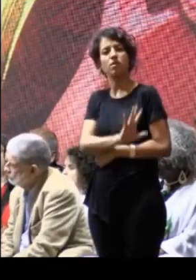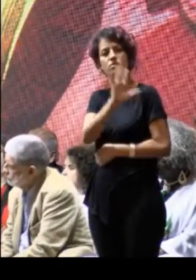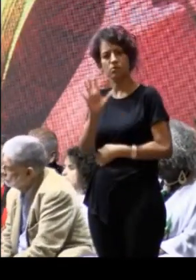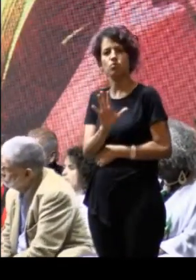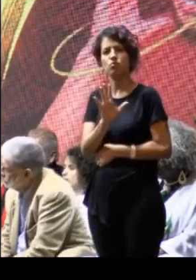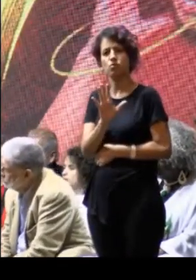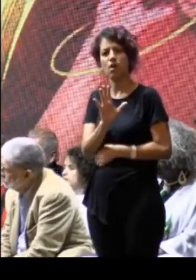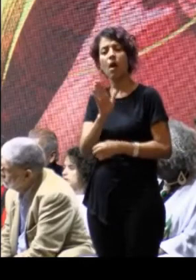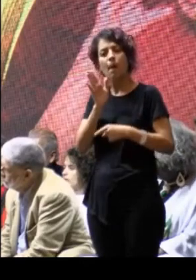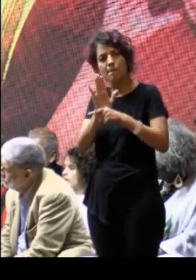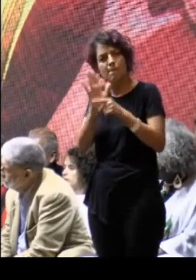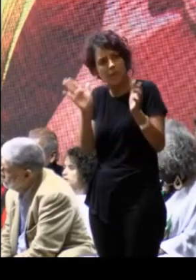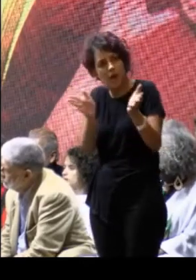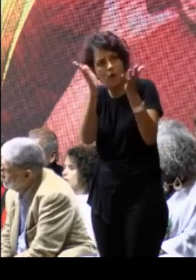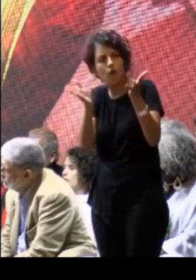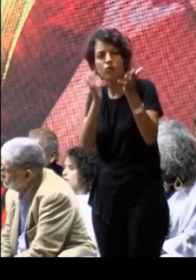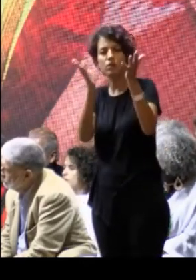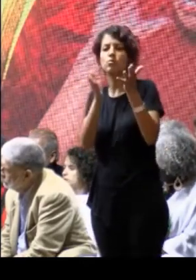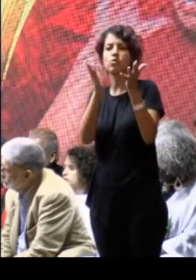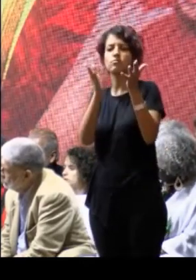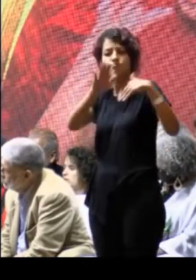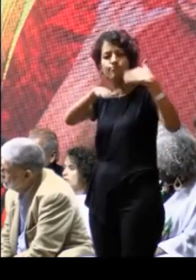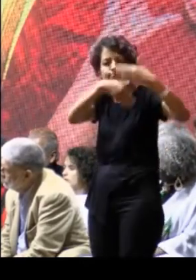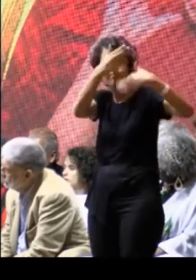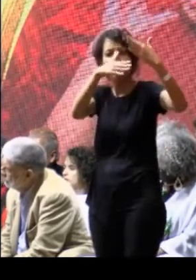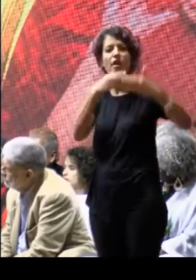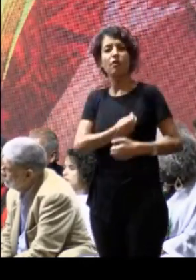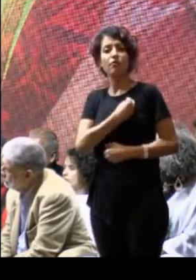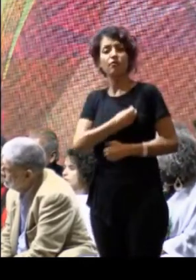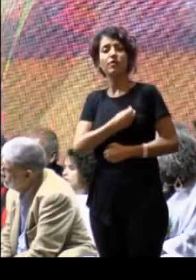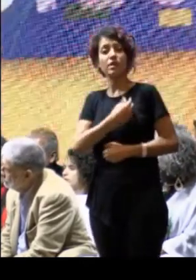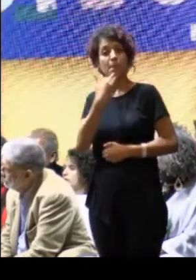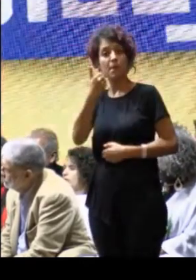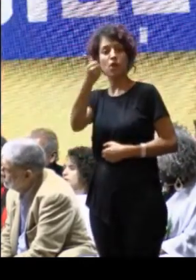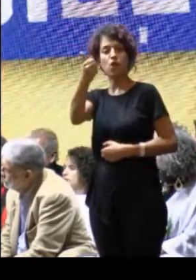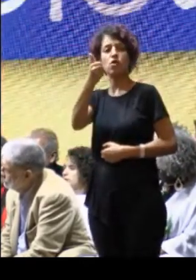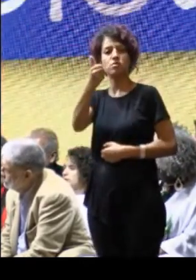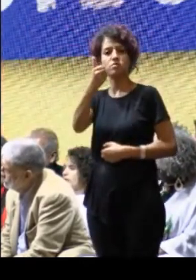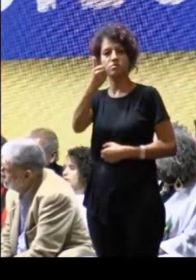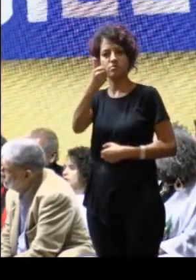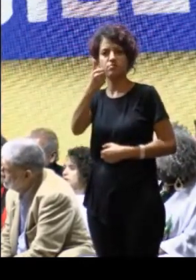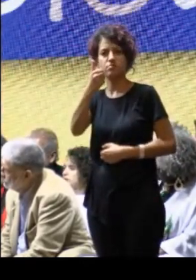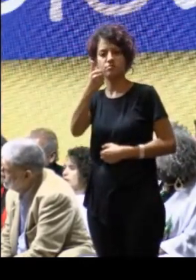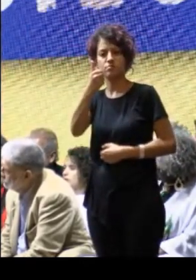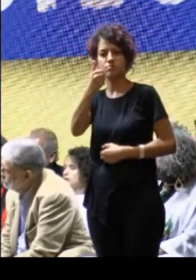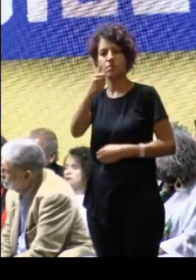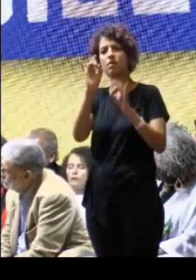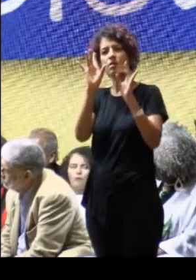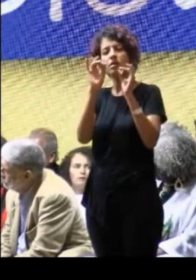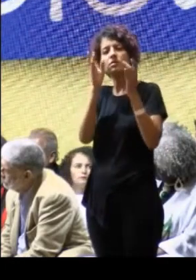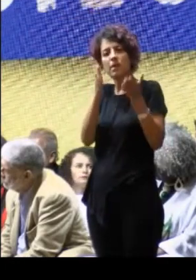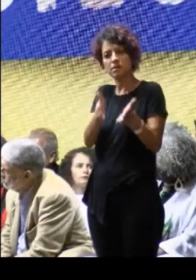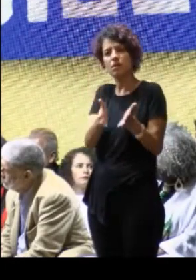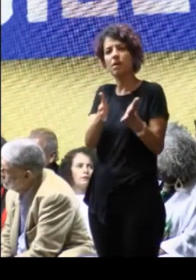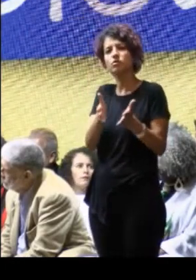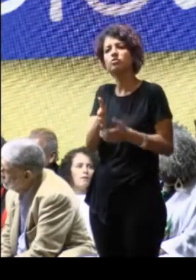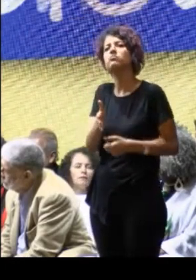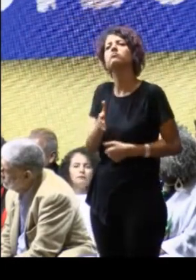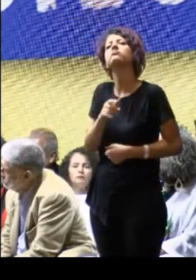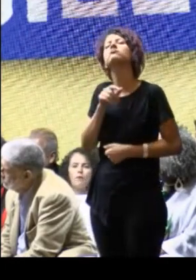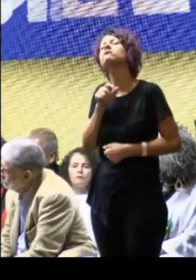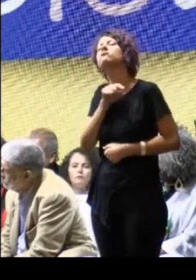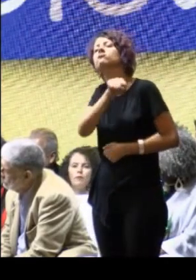para contribuir nessa travessia para uma vida melhor, vida em plenitude, especialmente para os que não podem